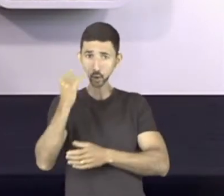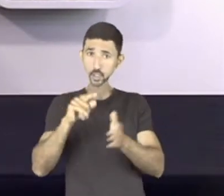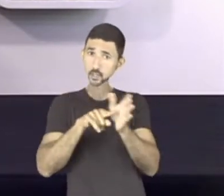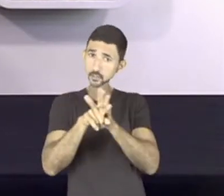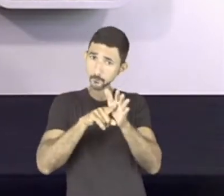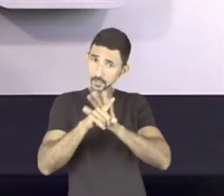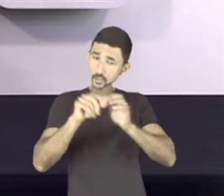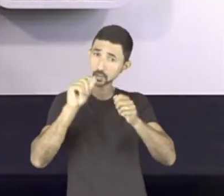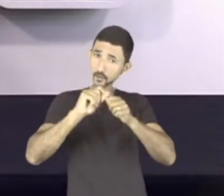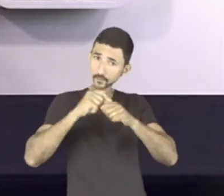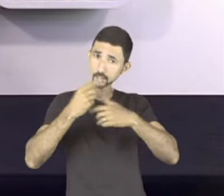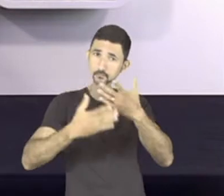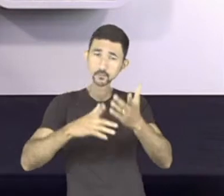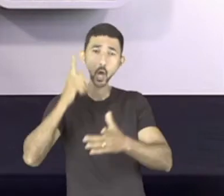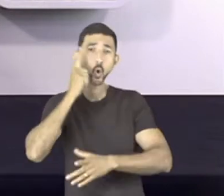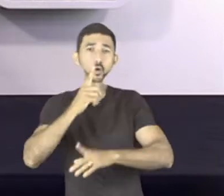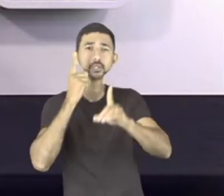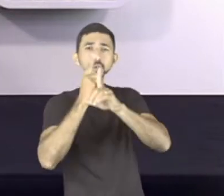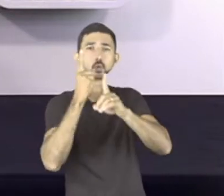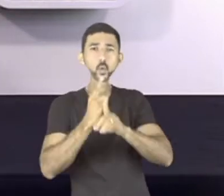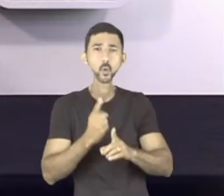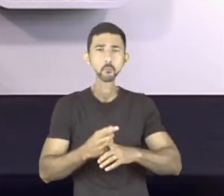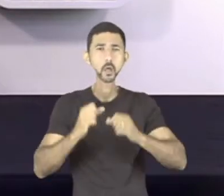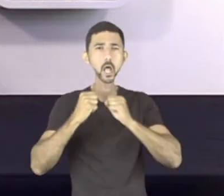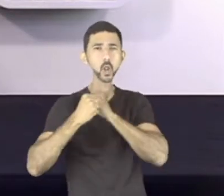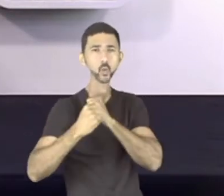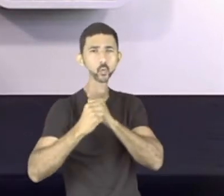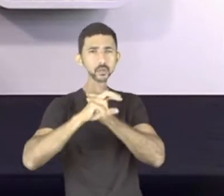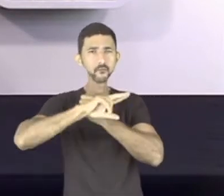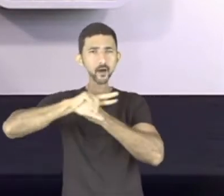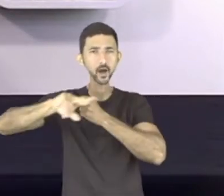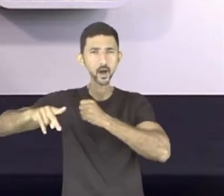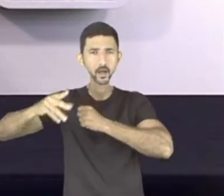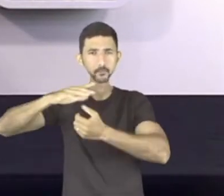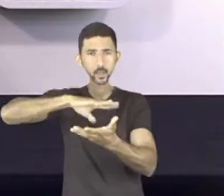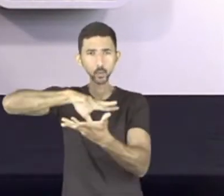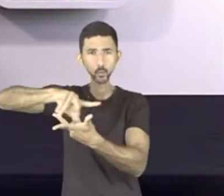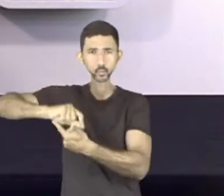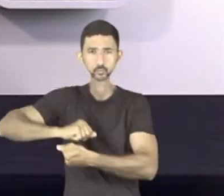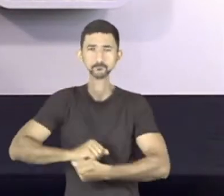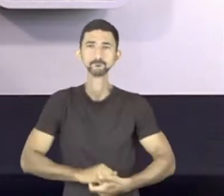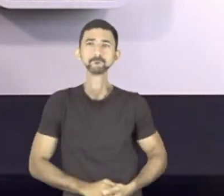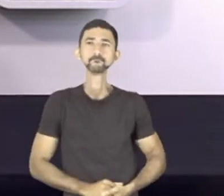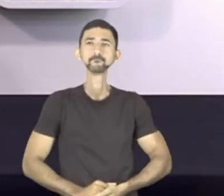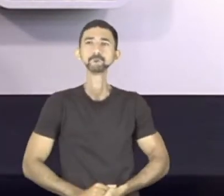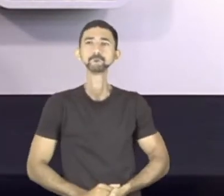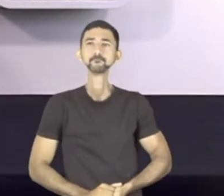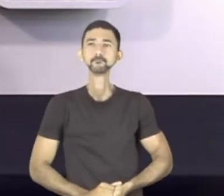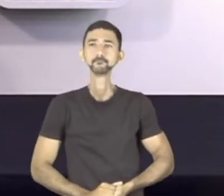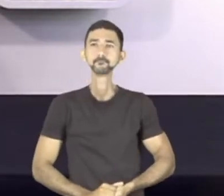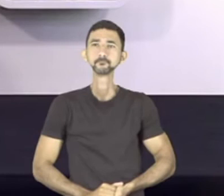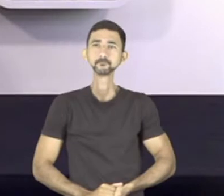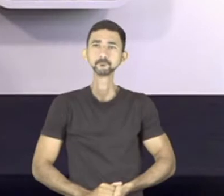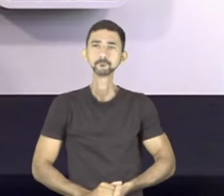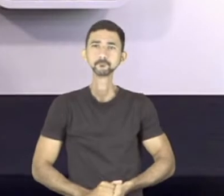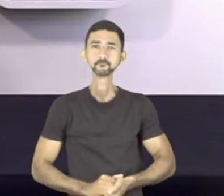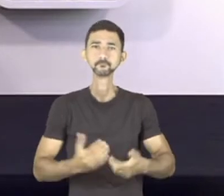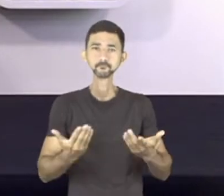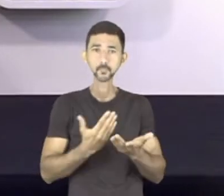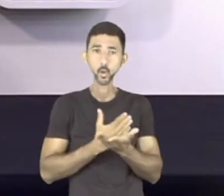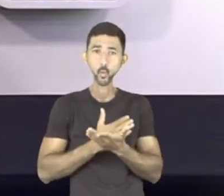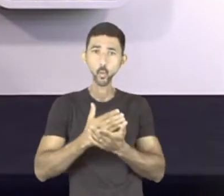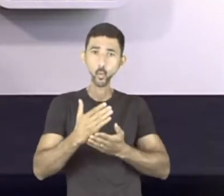pesquisa, conseguido identificar lutas diversas aí pelo mundo, tá? Então, vamos agora